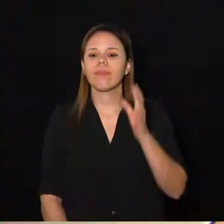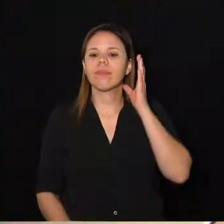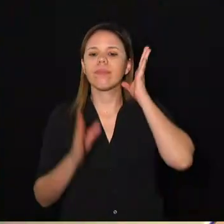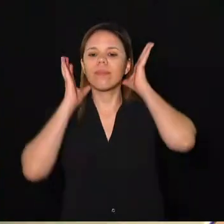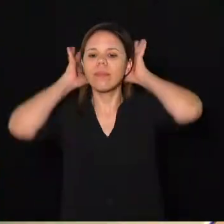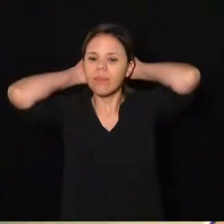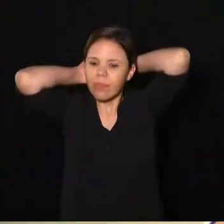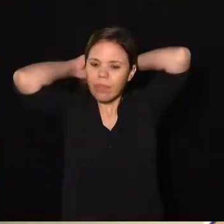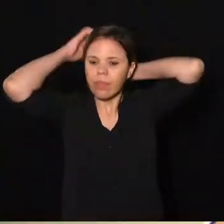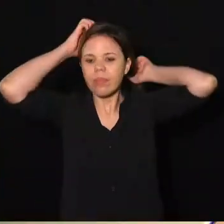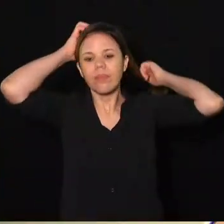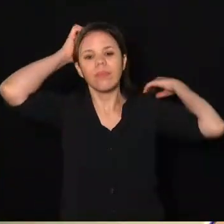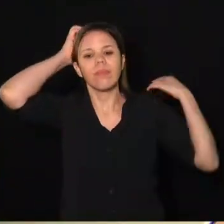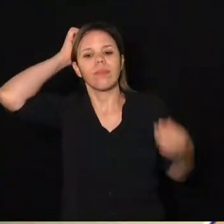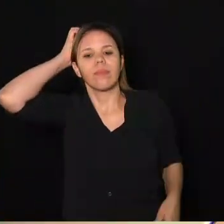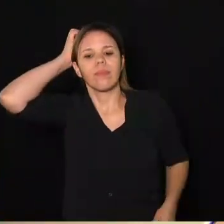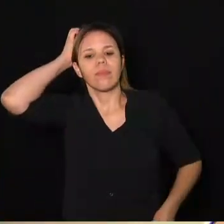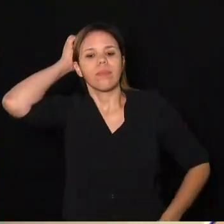doutor Felipe